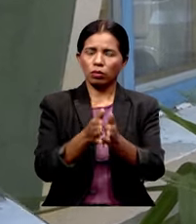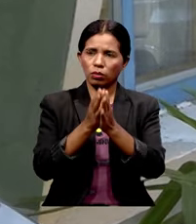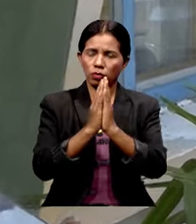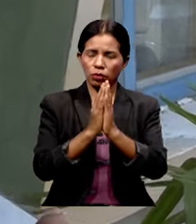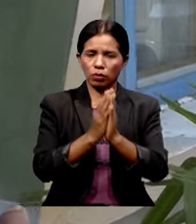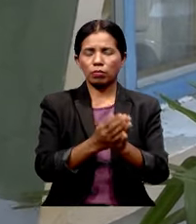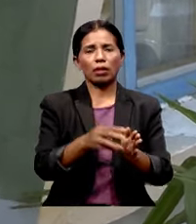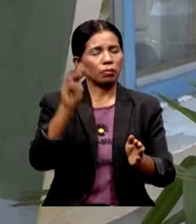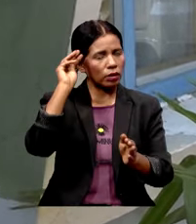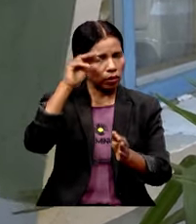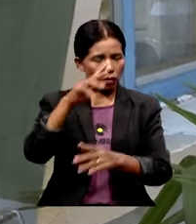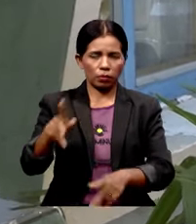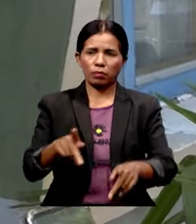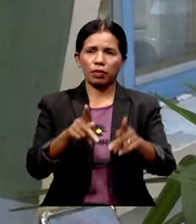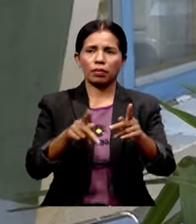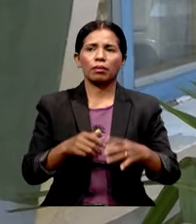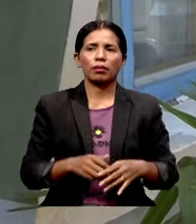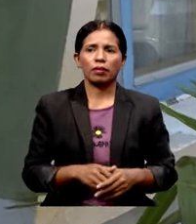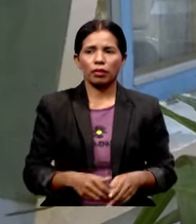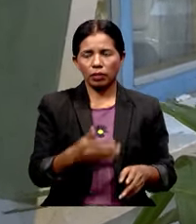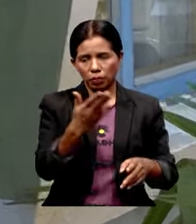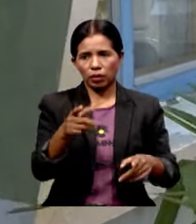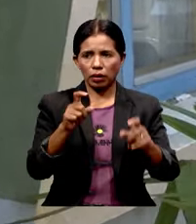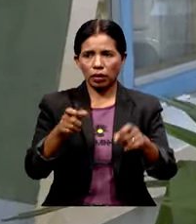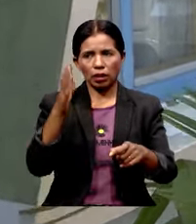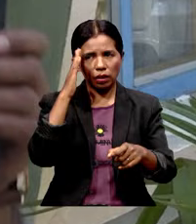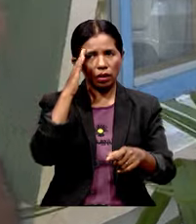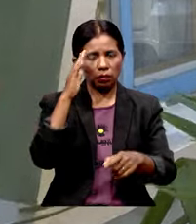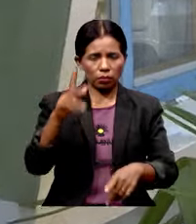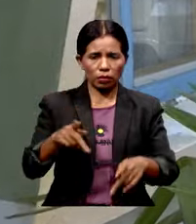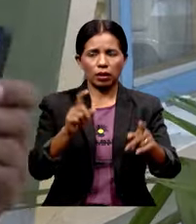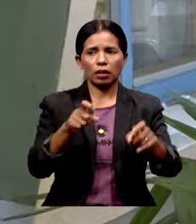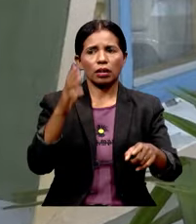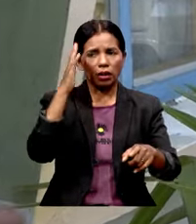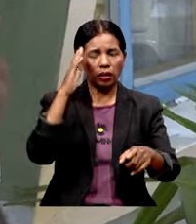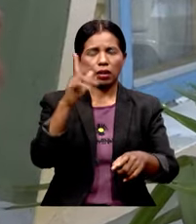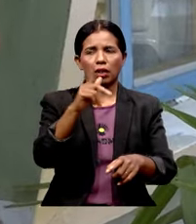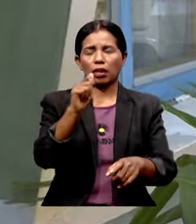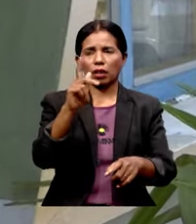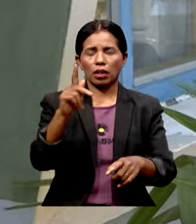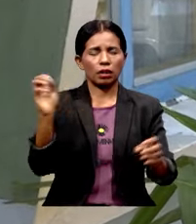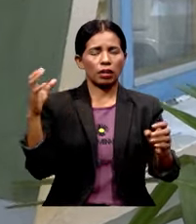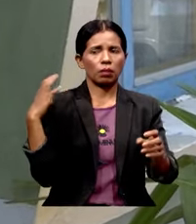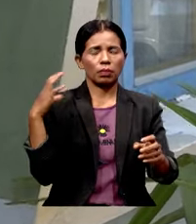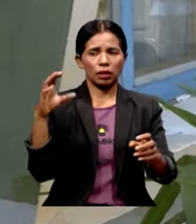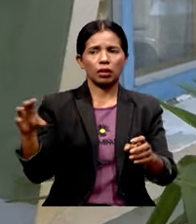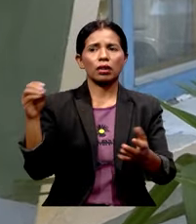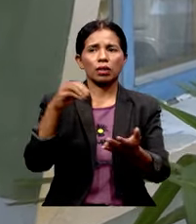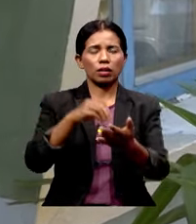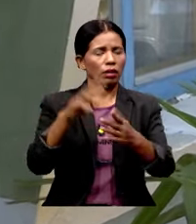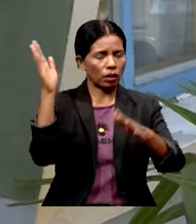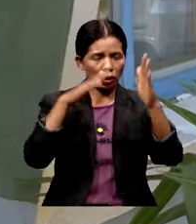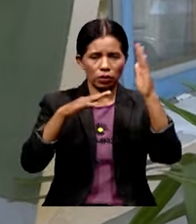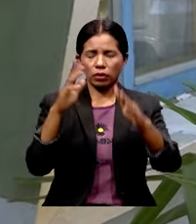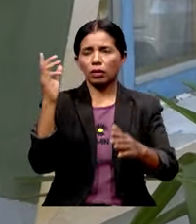Ministério Público. Ida itu buat tengah syarat ini publik tengah syaratnya katakan kak layak kompetensi pada halo arkivement itu banyak kualquier kasus saya